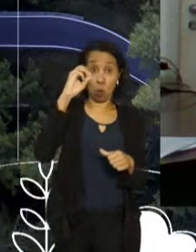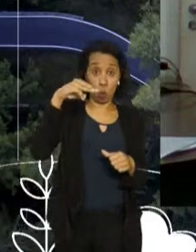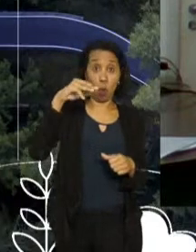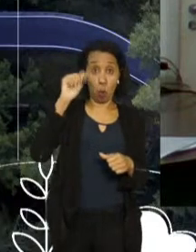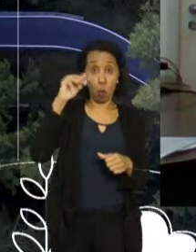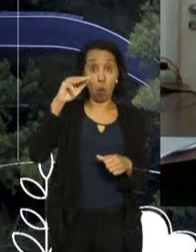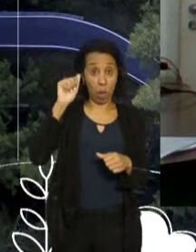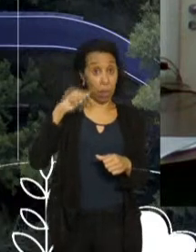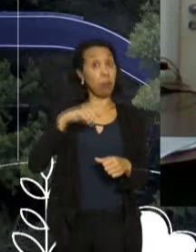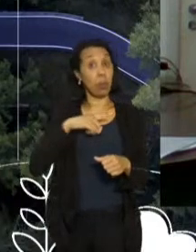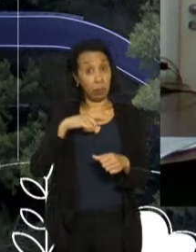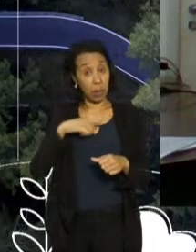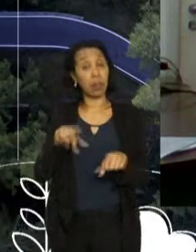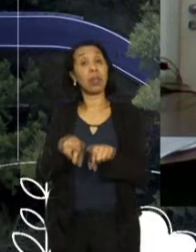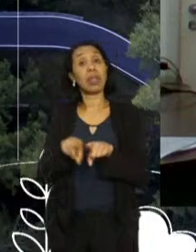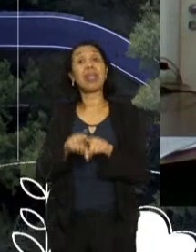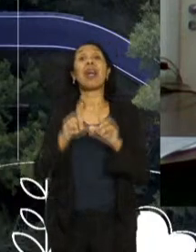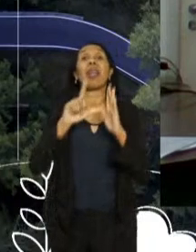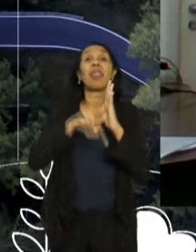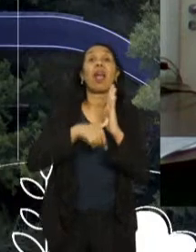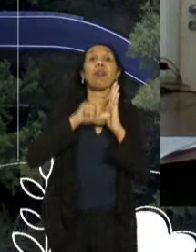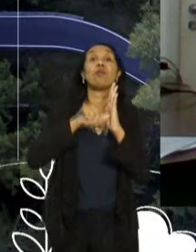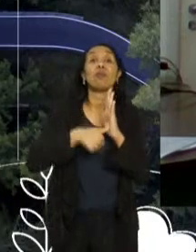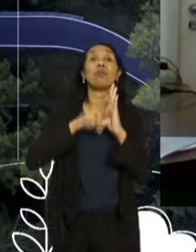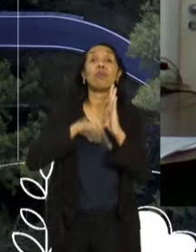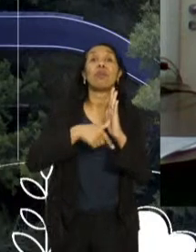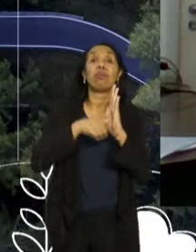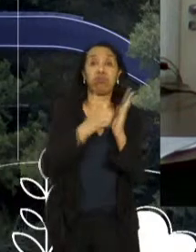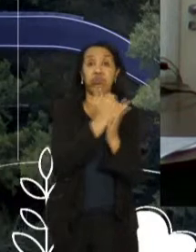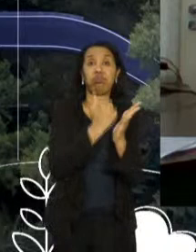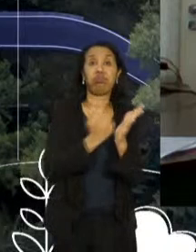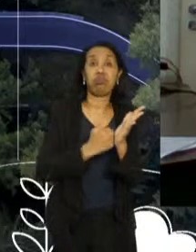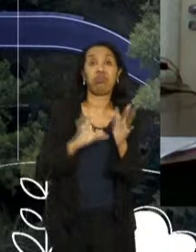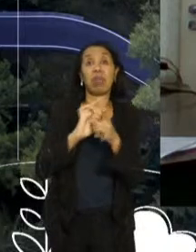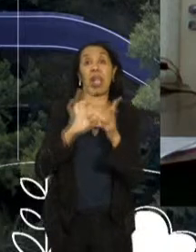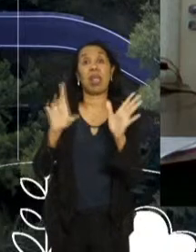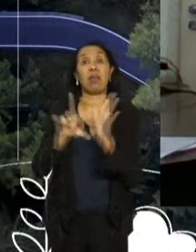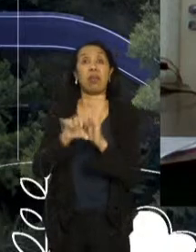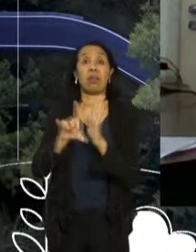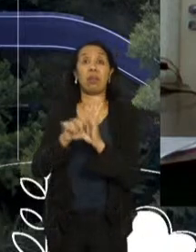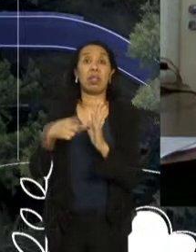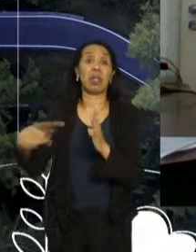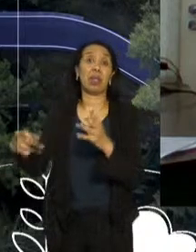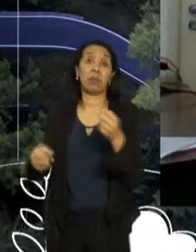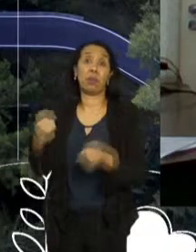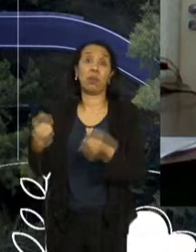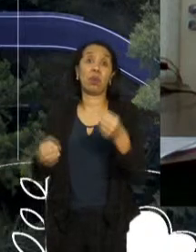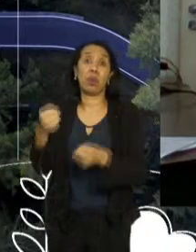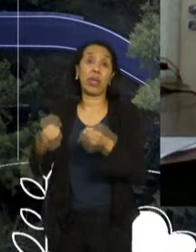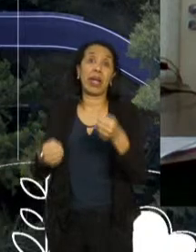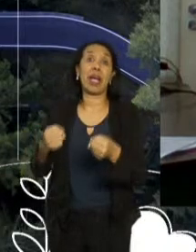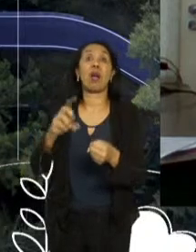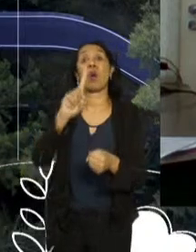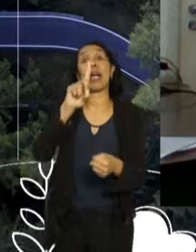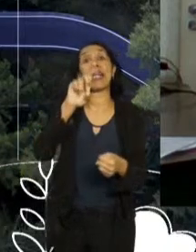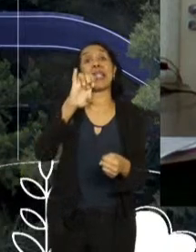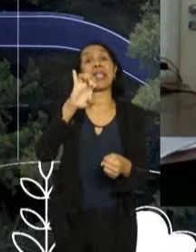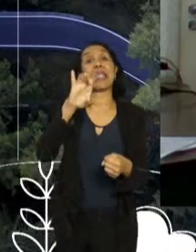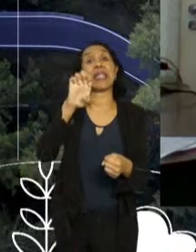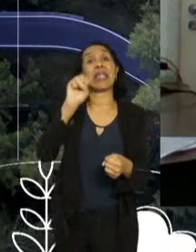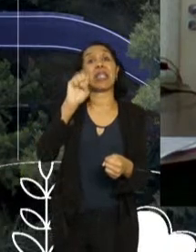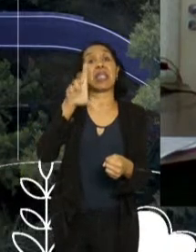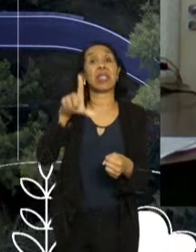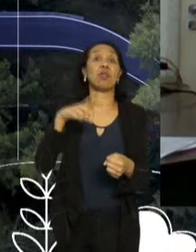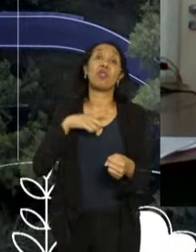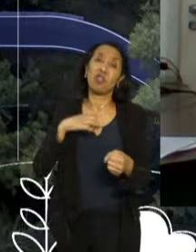tá atrasando muito a liberação dos novos padrões para veículos diesel, né? Que deveria estar existindo,